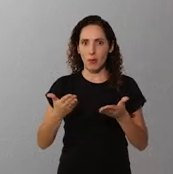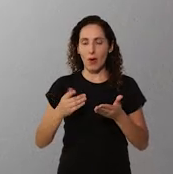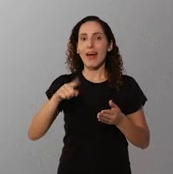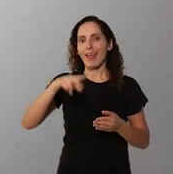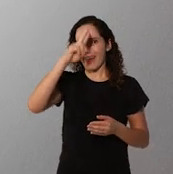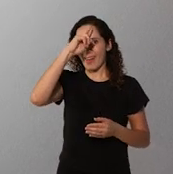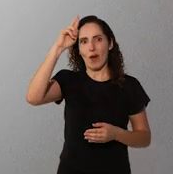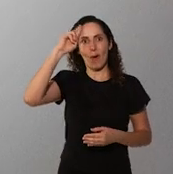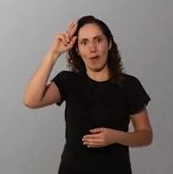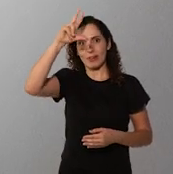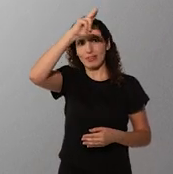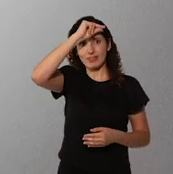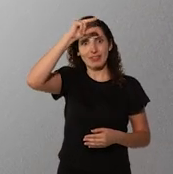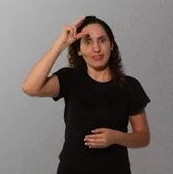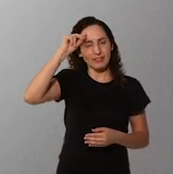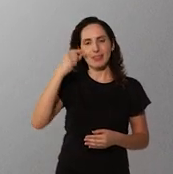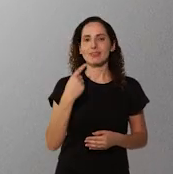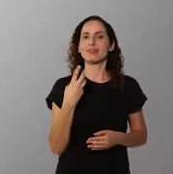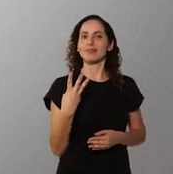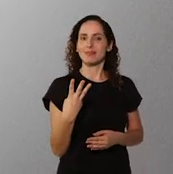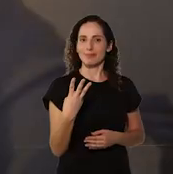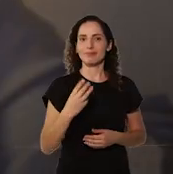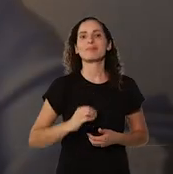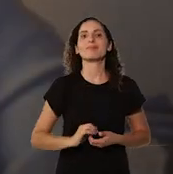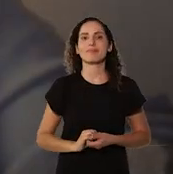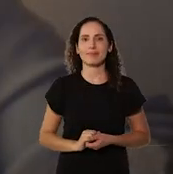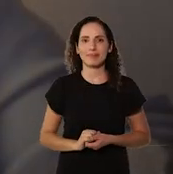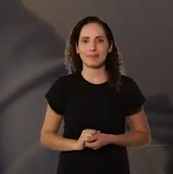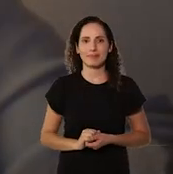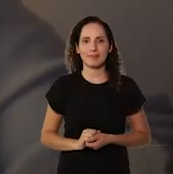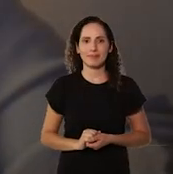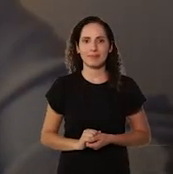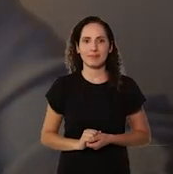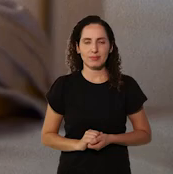Agora é Rock, Prefeito 13.